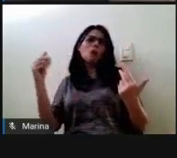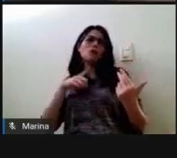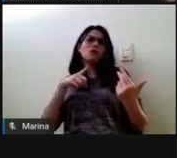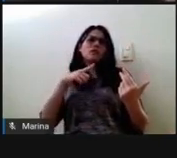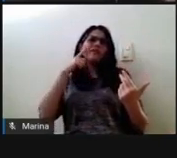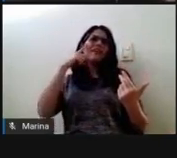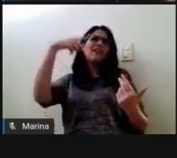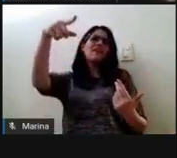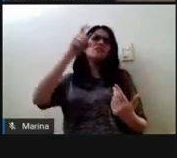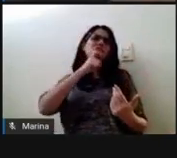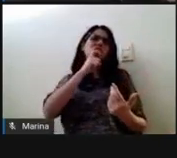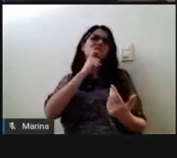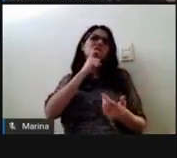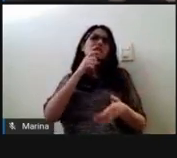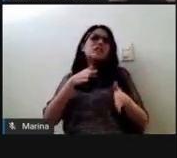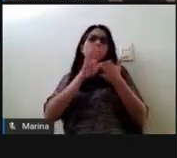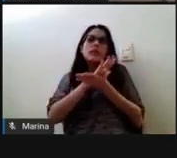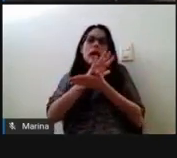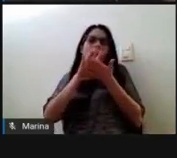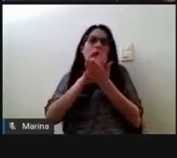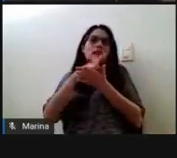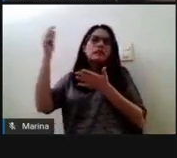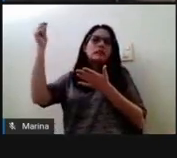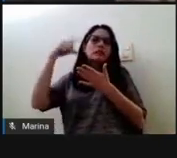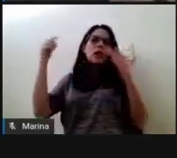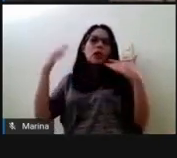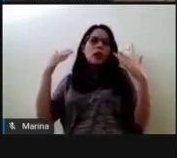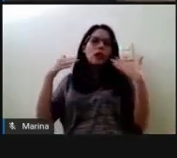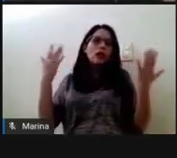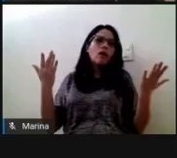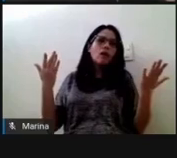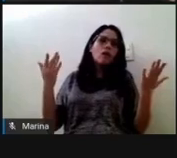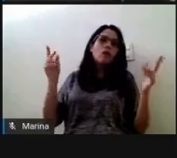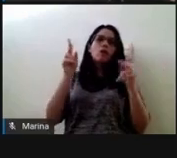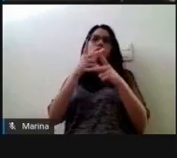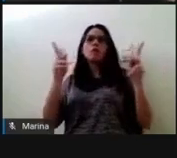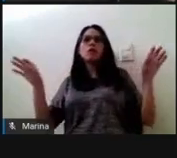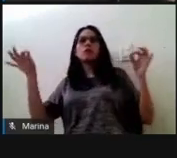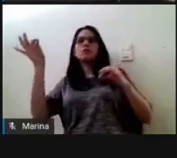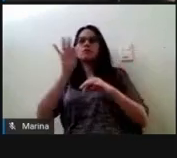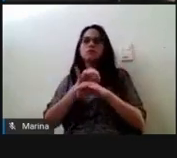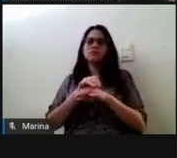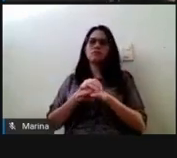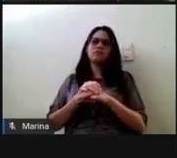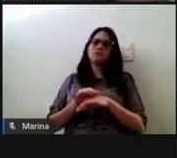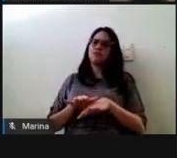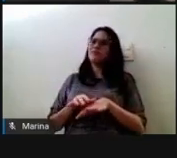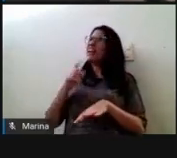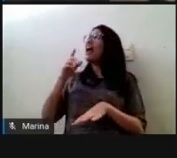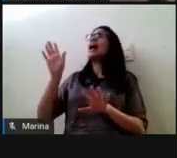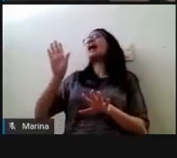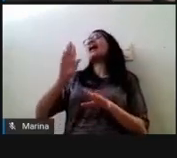sem refrigeração, né? E aí vocês pensam, não, mas isso é coisa só do norte e do nordeste,